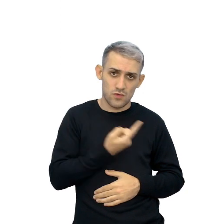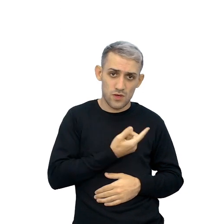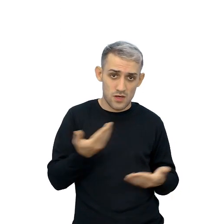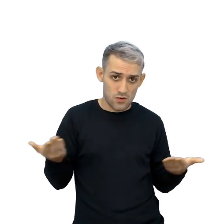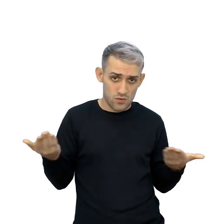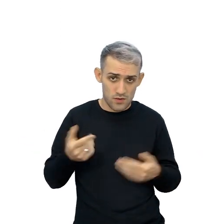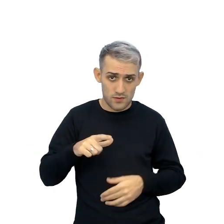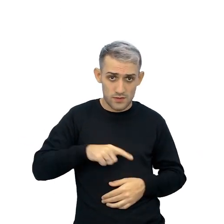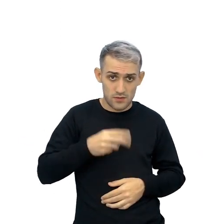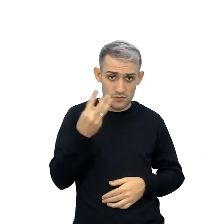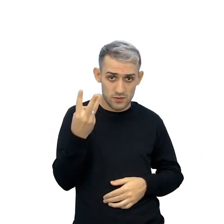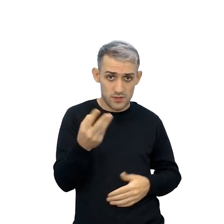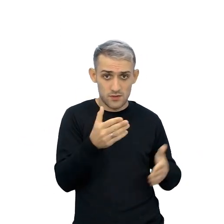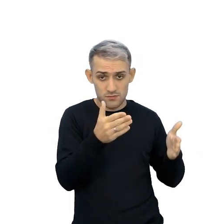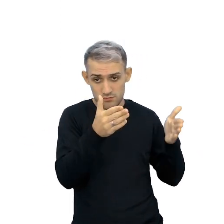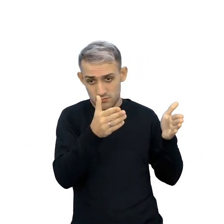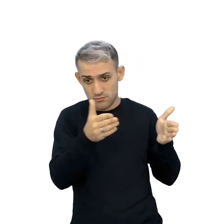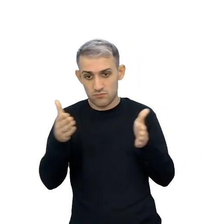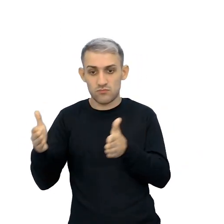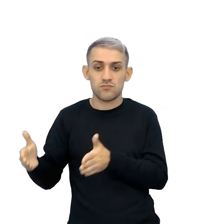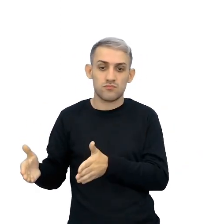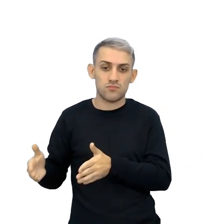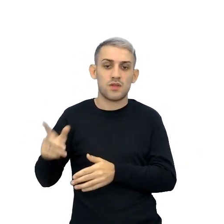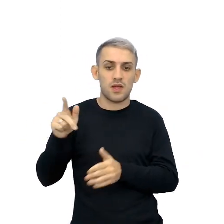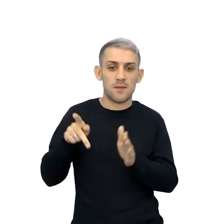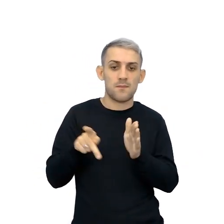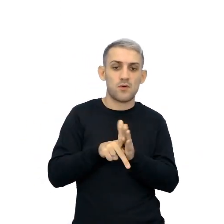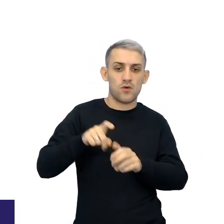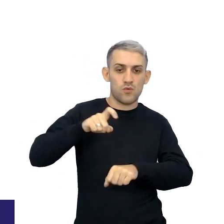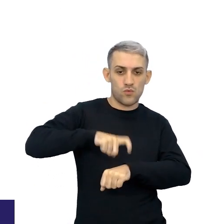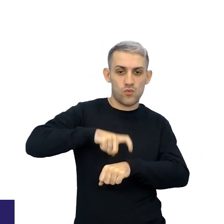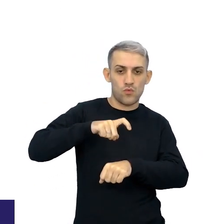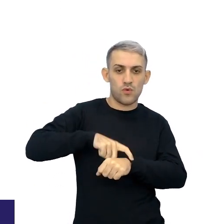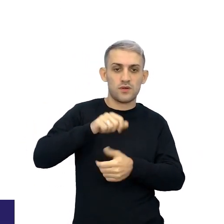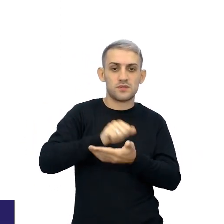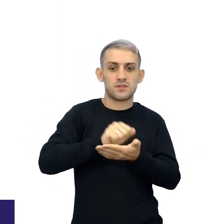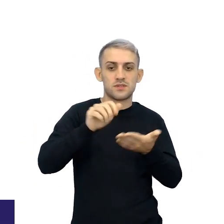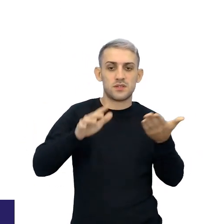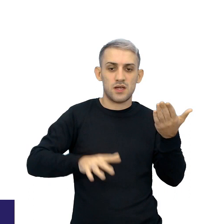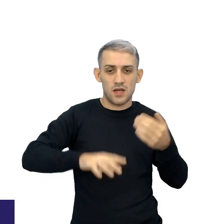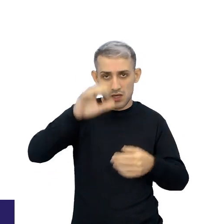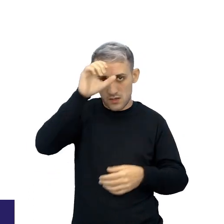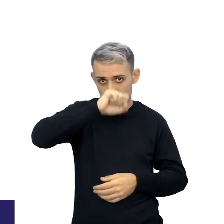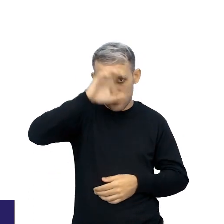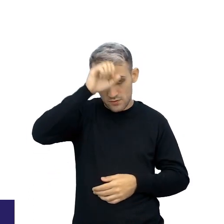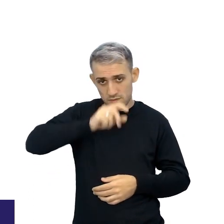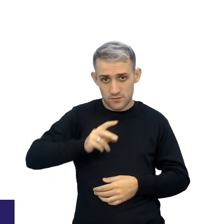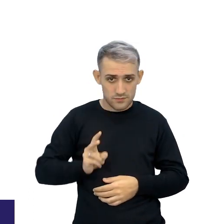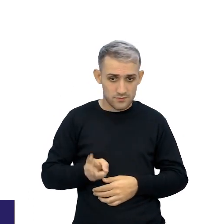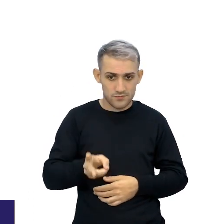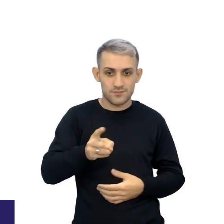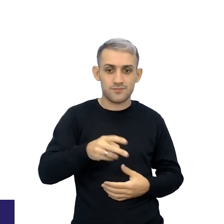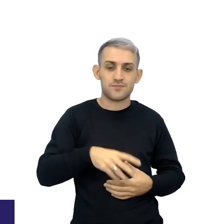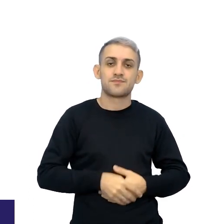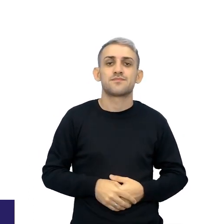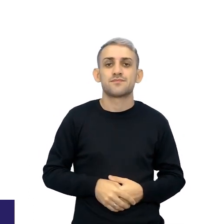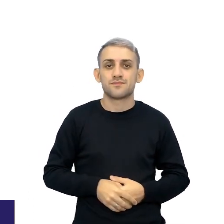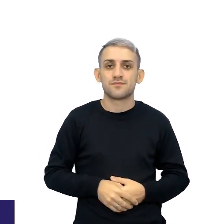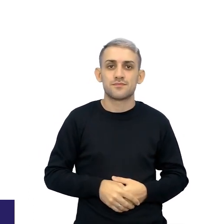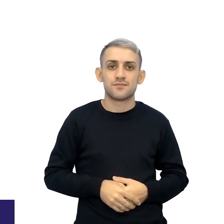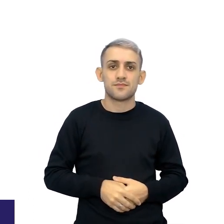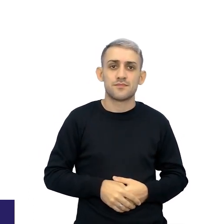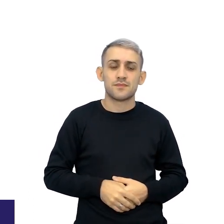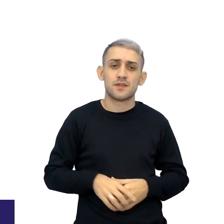terceiro momento, né, que são o momento das atividades do Aprender Sempre, né? E